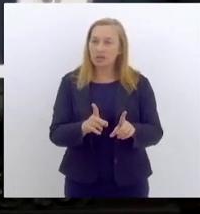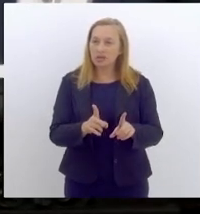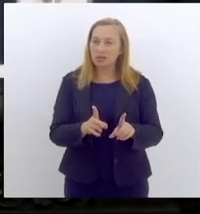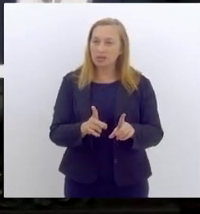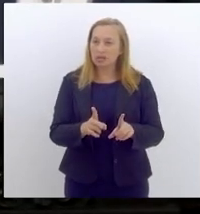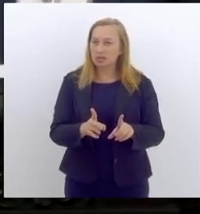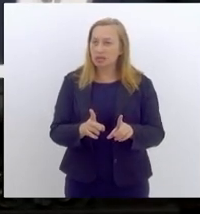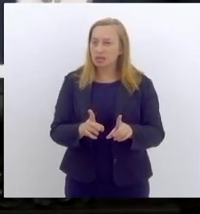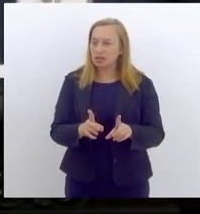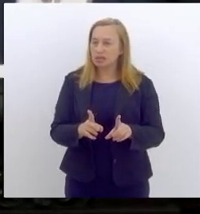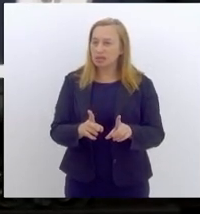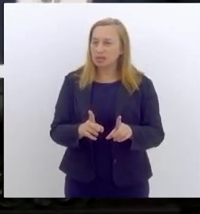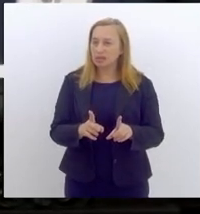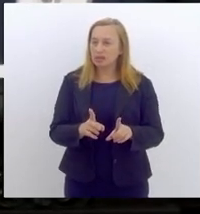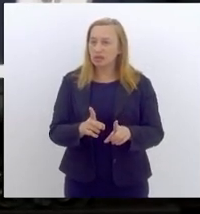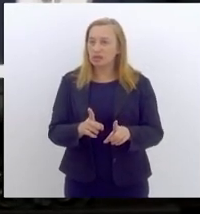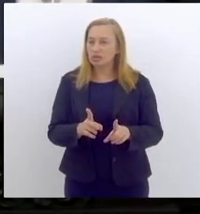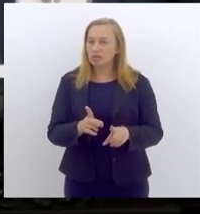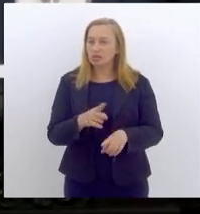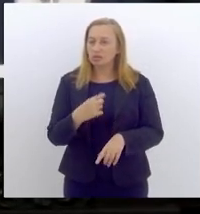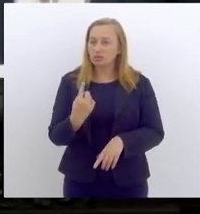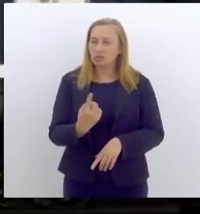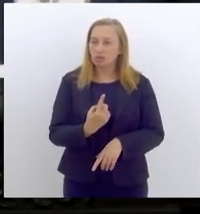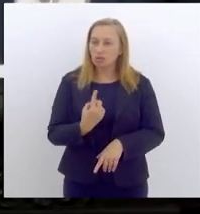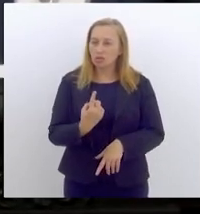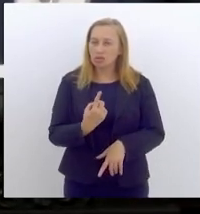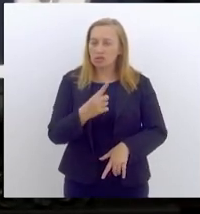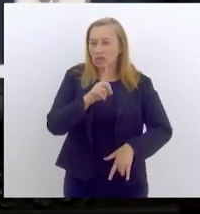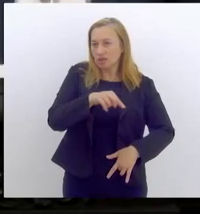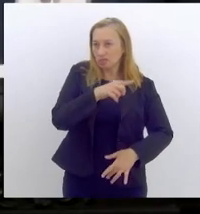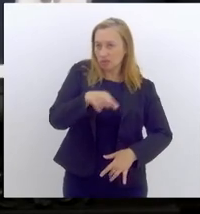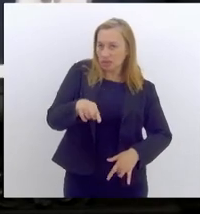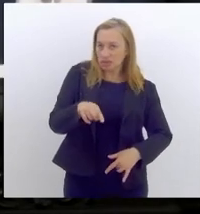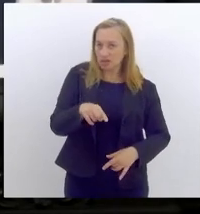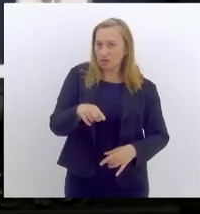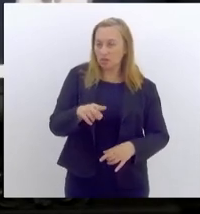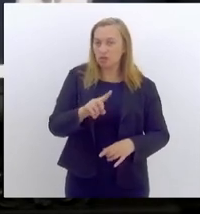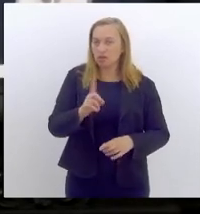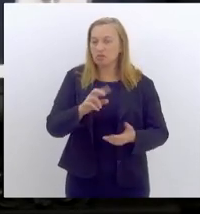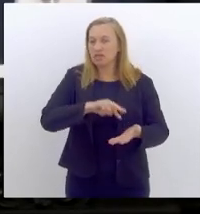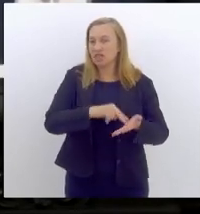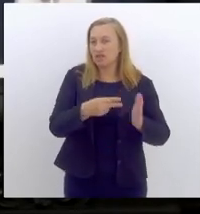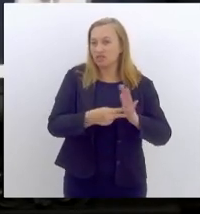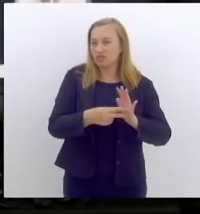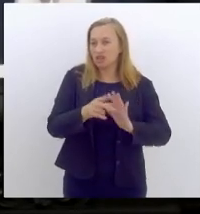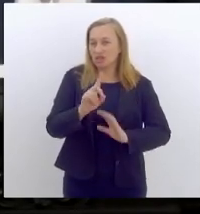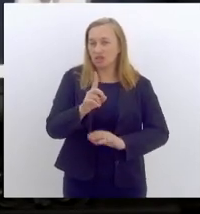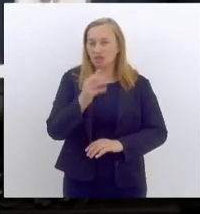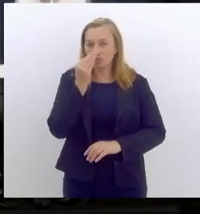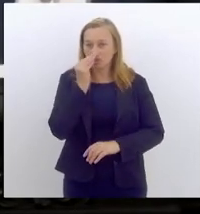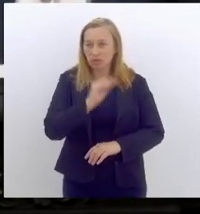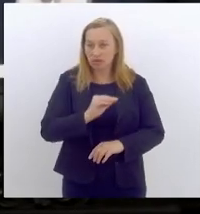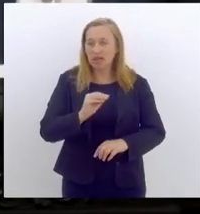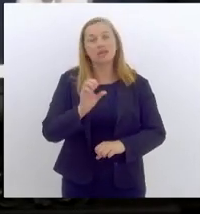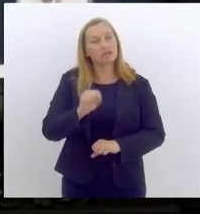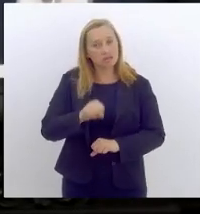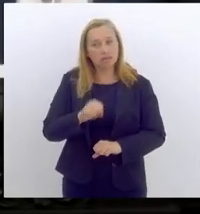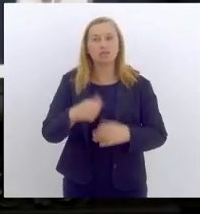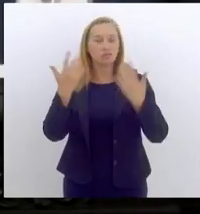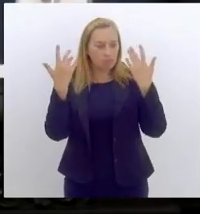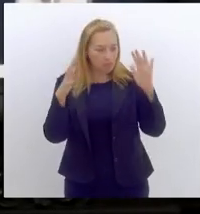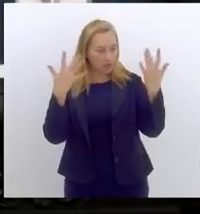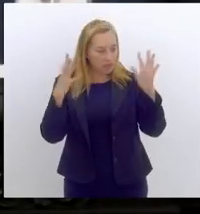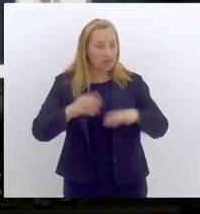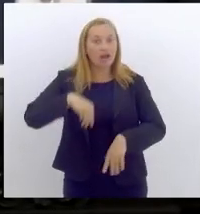momento significa o não reconhecimento da legitimidade, e nós vamos reconhecer e prestigiar a presidência